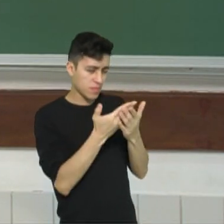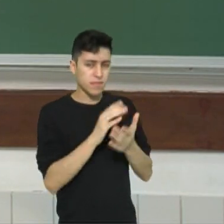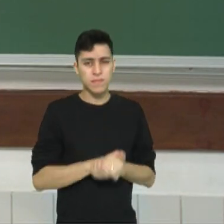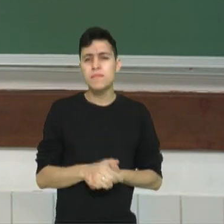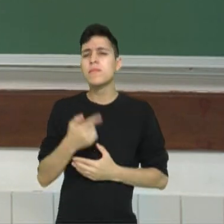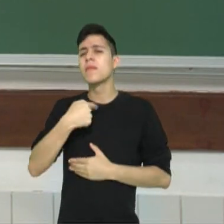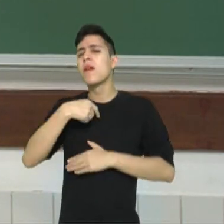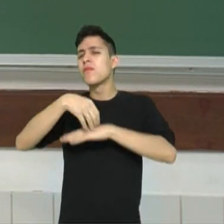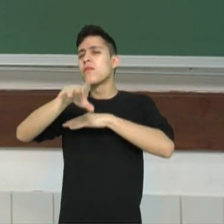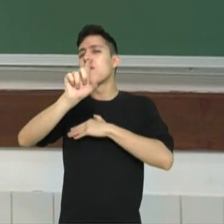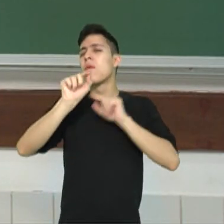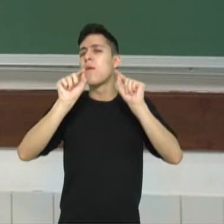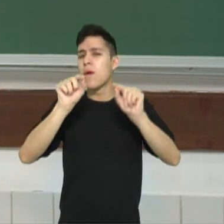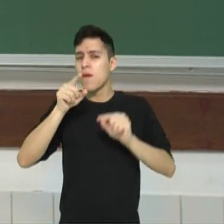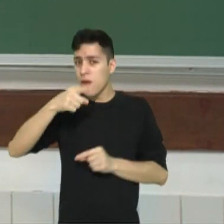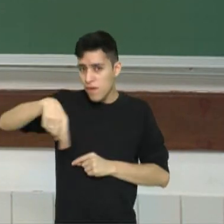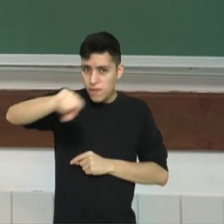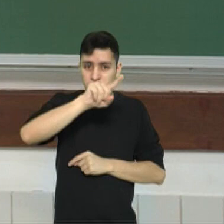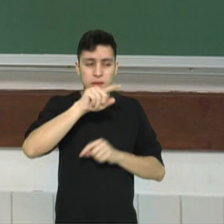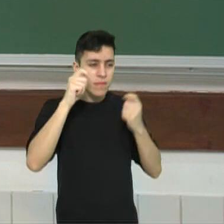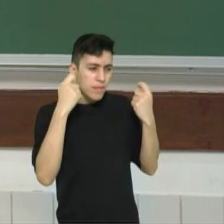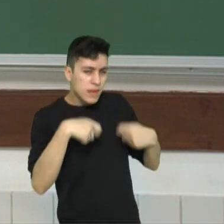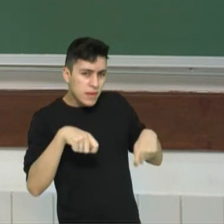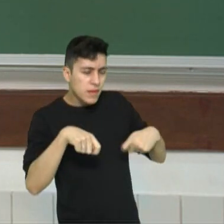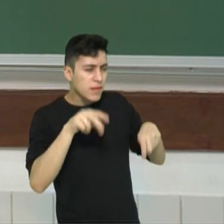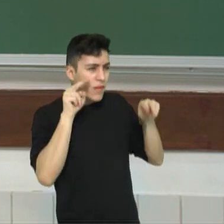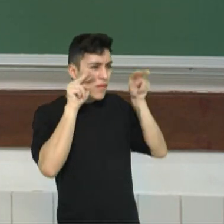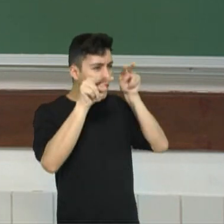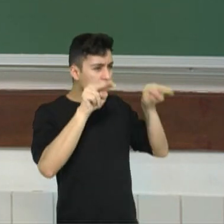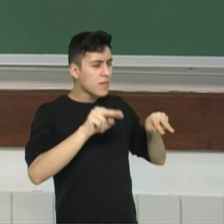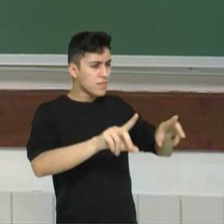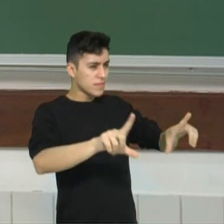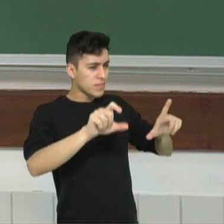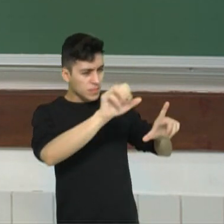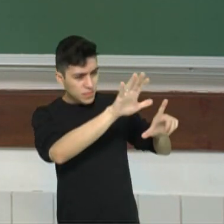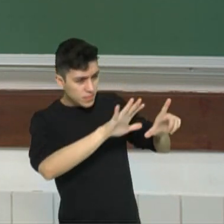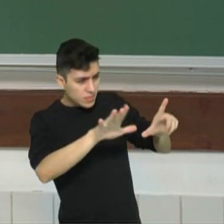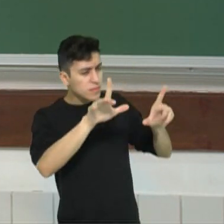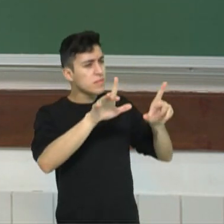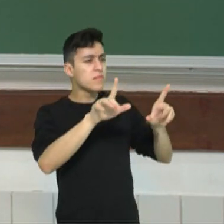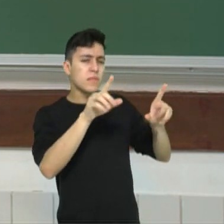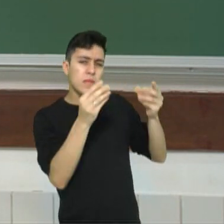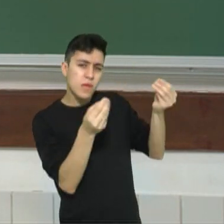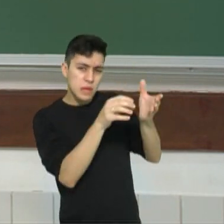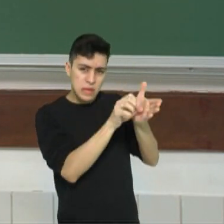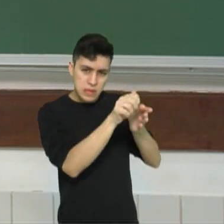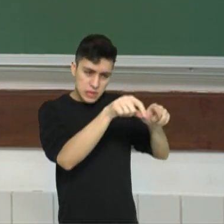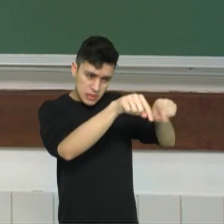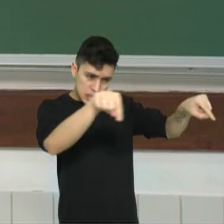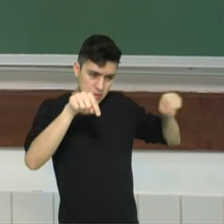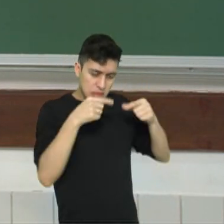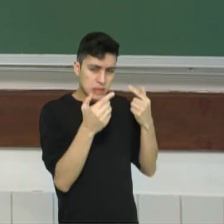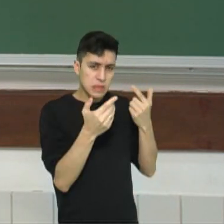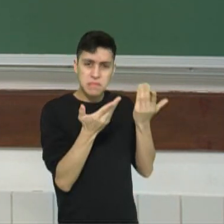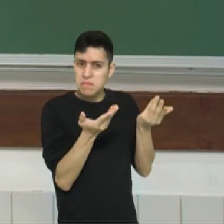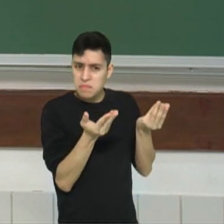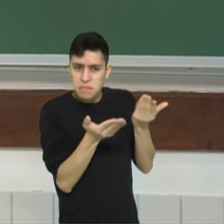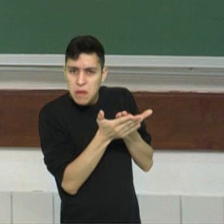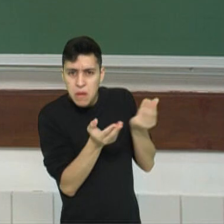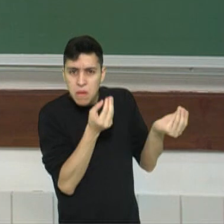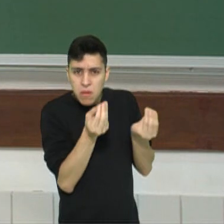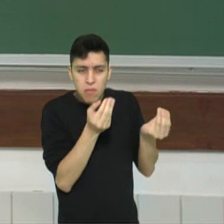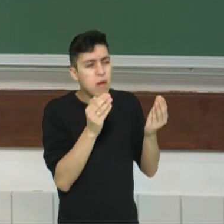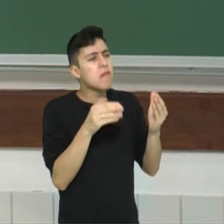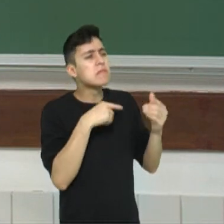vocês ali? Verifiquem a situação ali junto com a plataforma e juntamente com a equipe pedagógica da sua escola. Qualquer dúvida, entre em contato com eles e